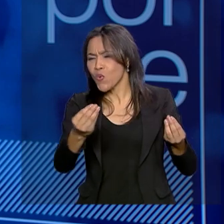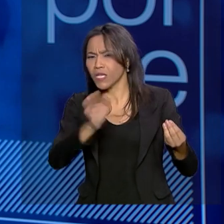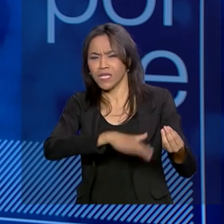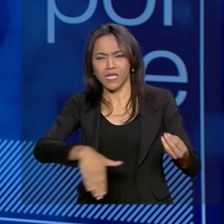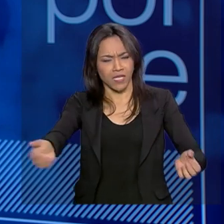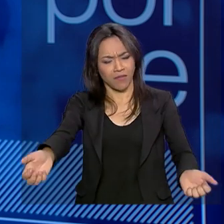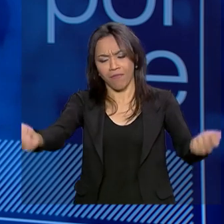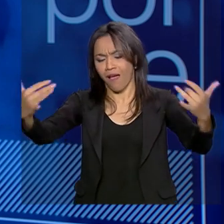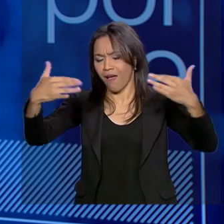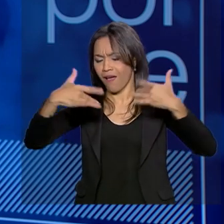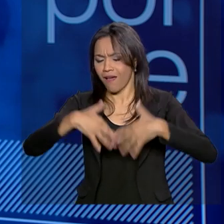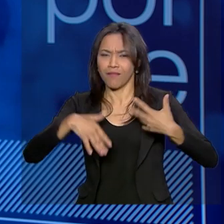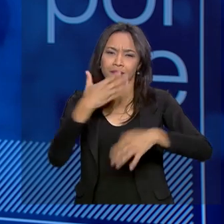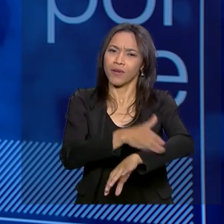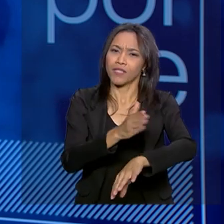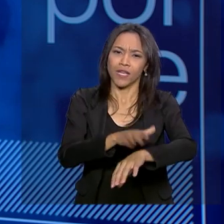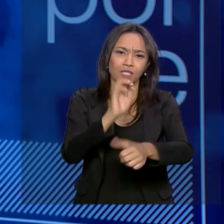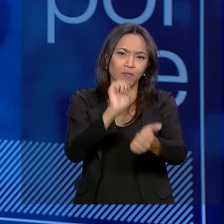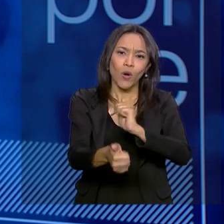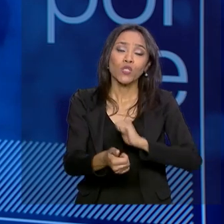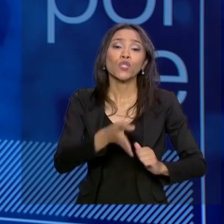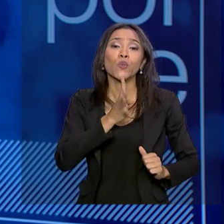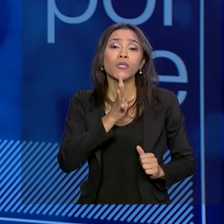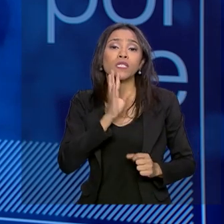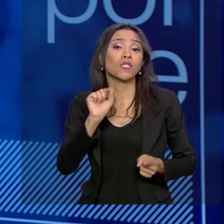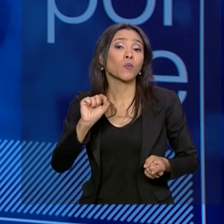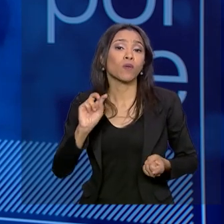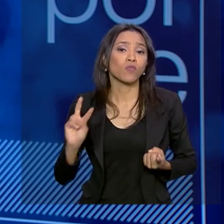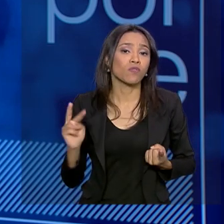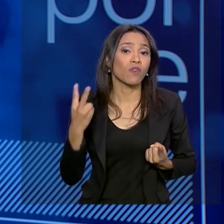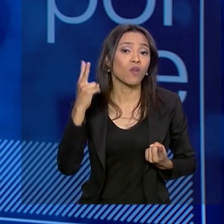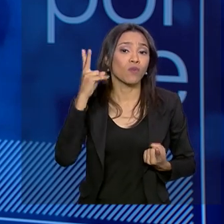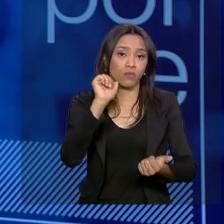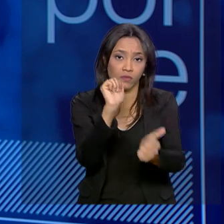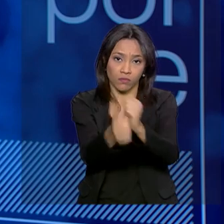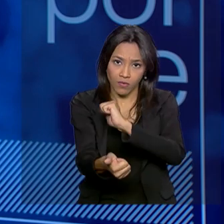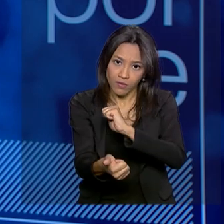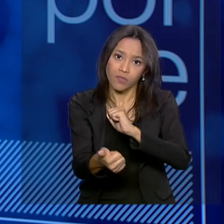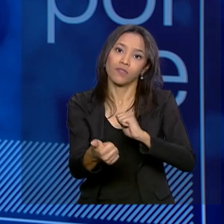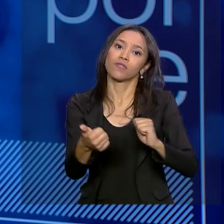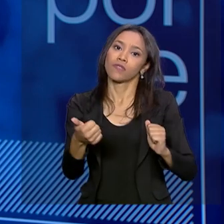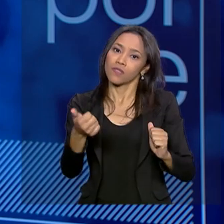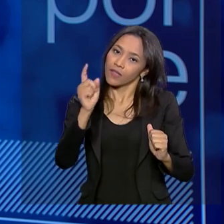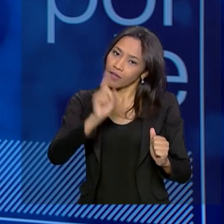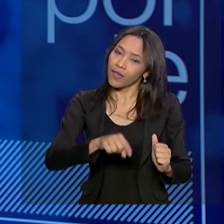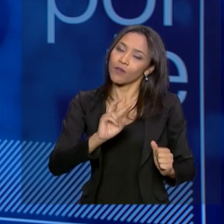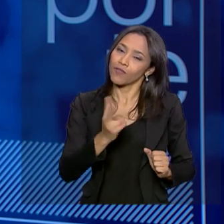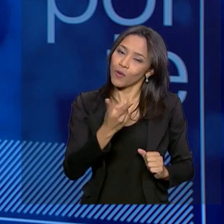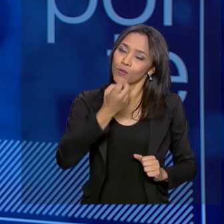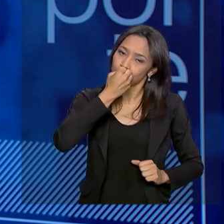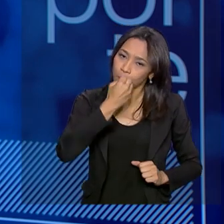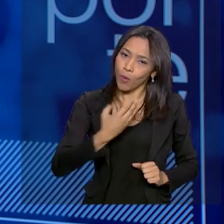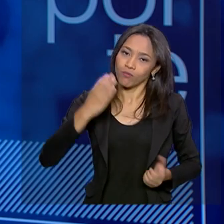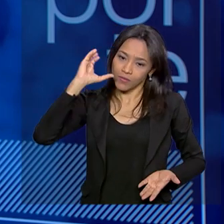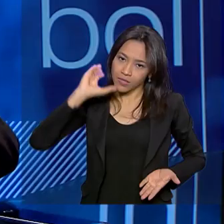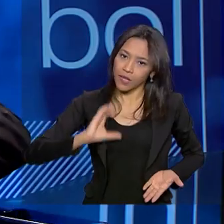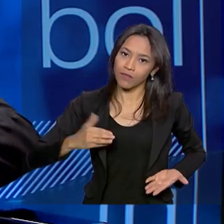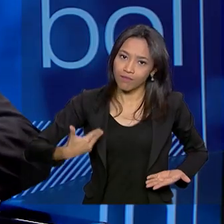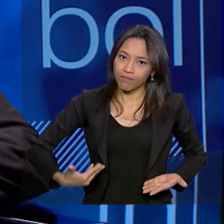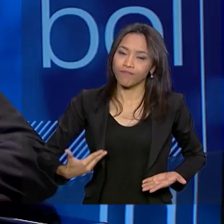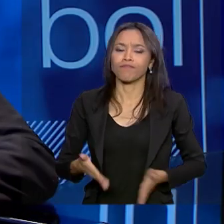praticar esporte e ter conhecimento dos valores do esporte, que são os valores do bom cidadão.